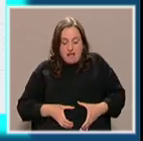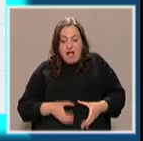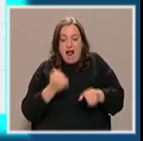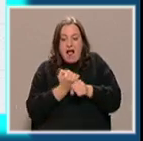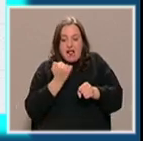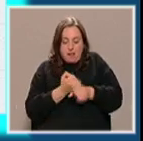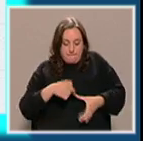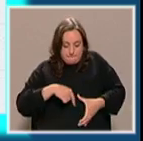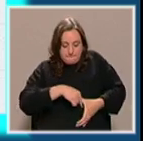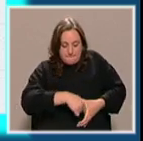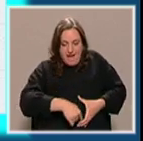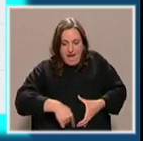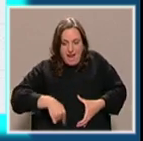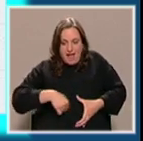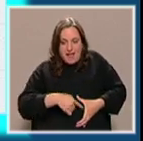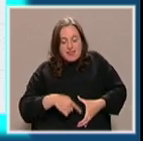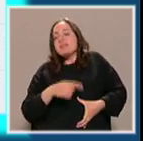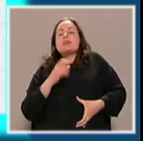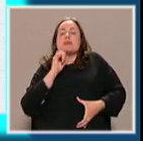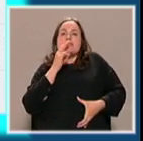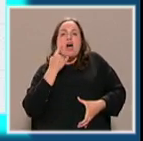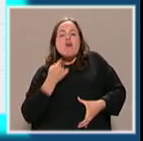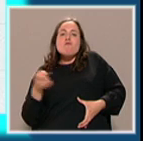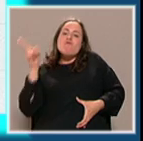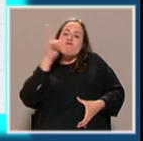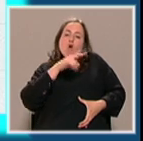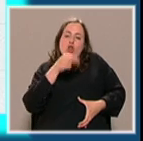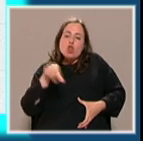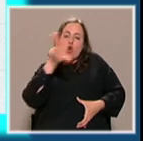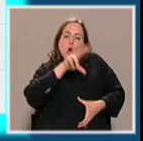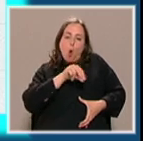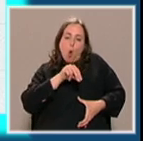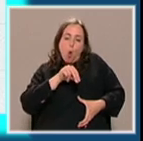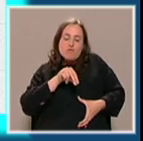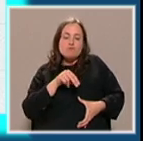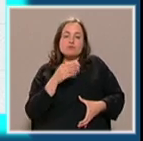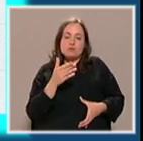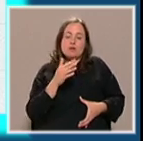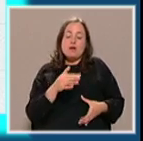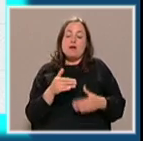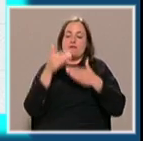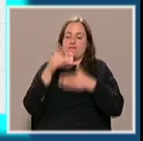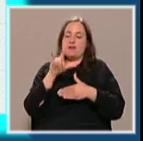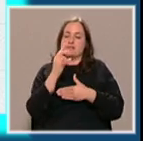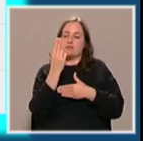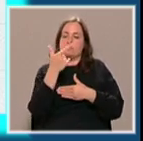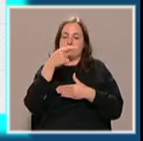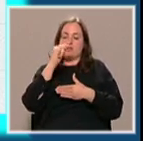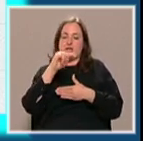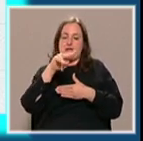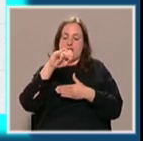permitindo a sua regeneração. Na fase luteínica, o corpo amarelo